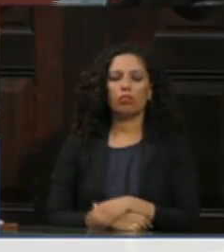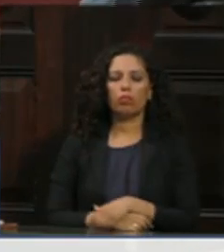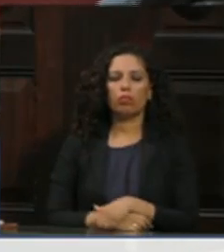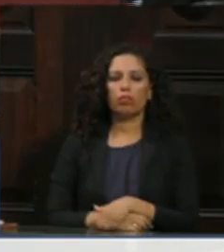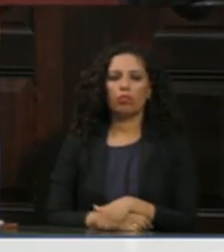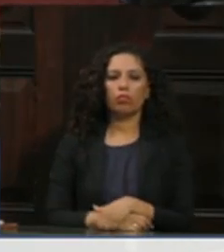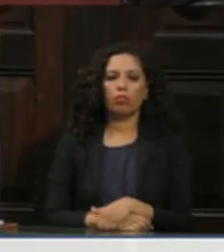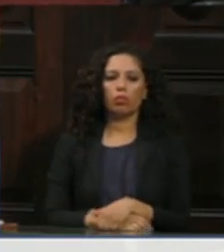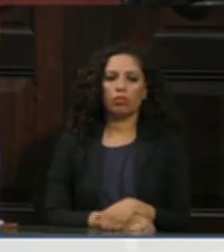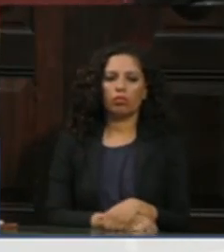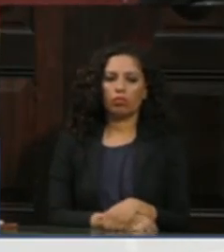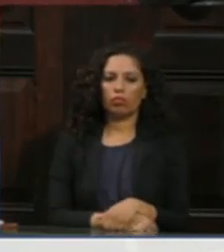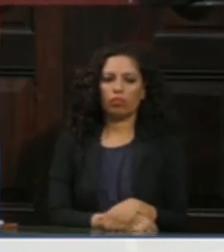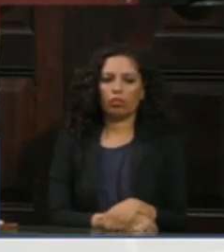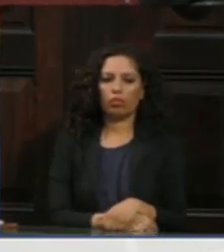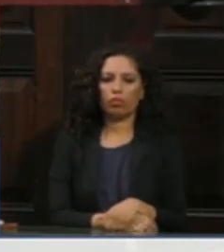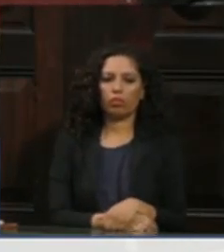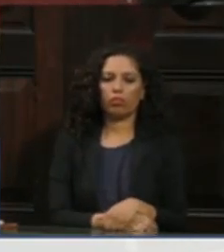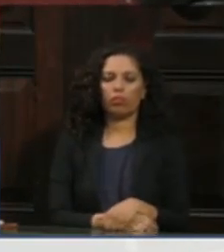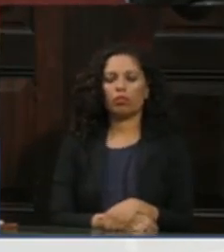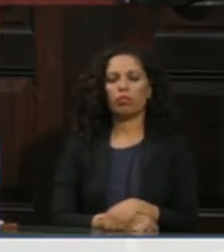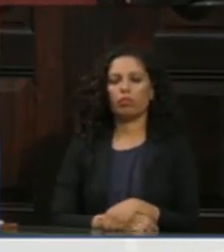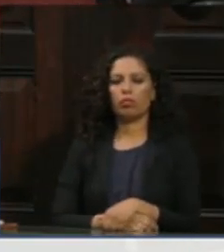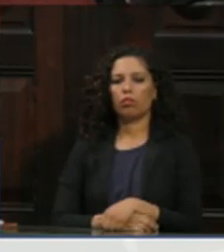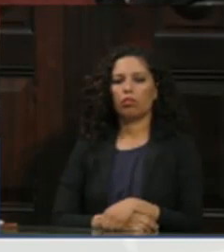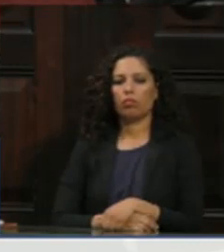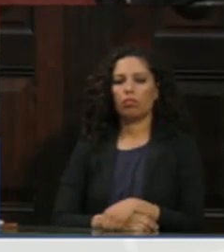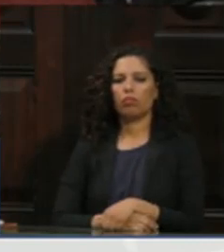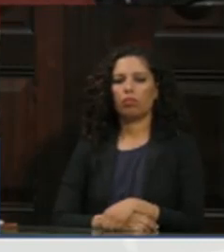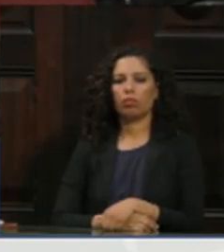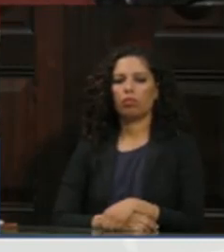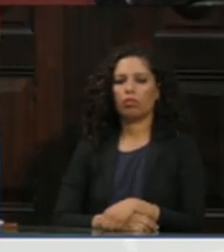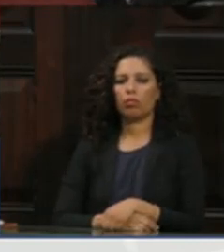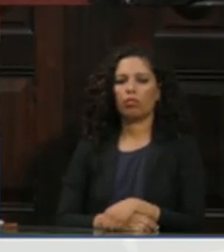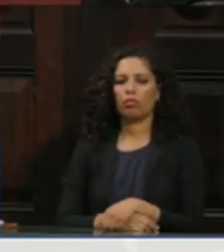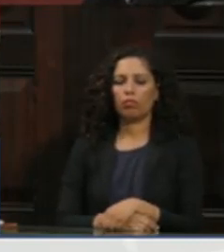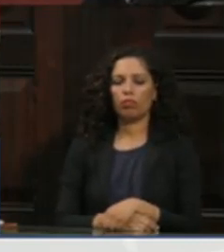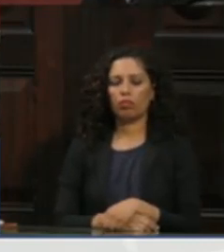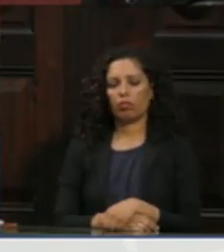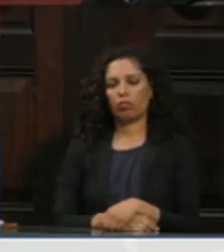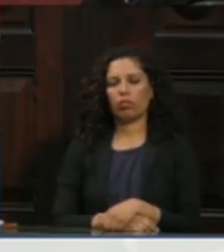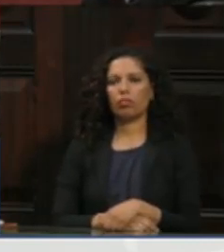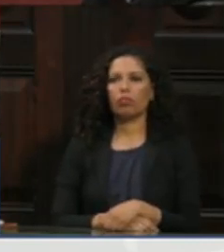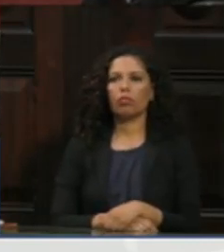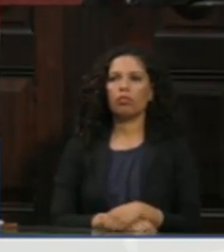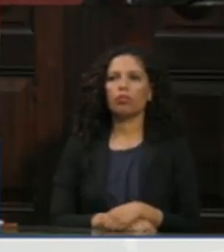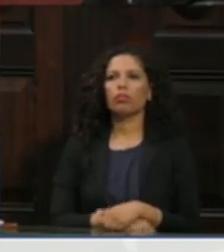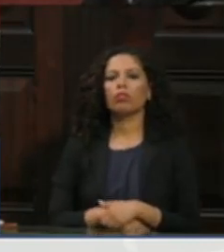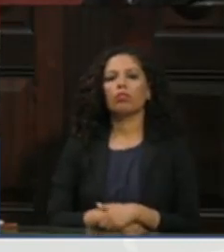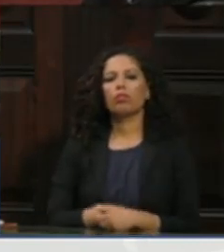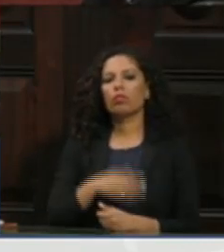É emenda modificativa. Vossa Excelência vai fazer substitutivo? Aí eu... Tá bem. Então, Vossa Excelência... Acolho a